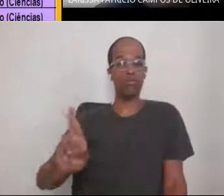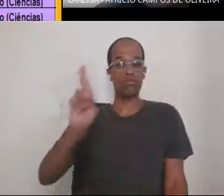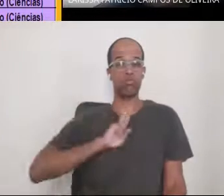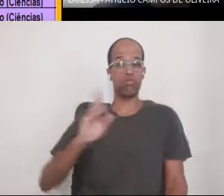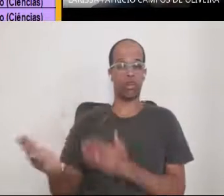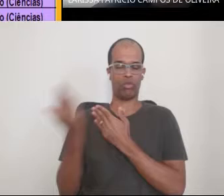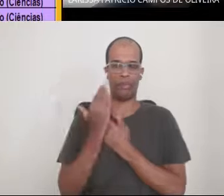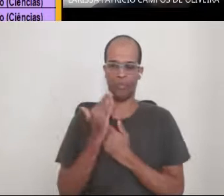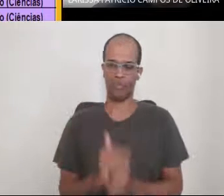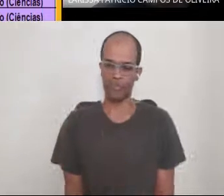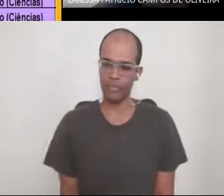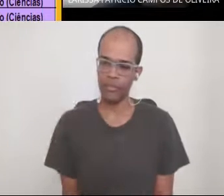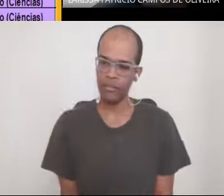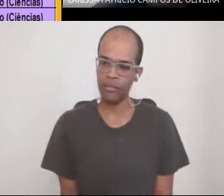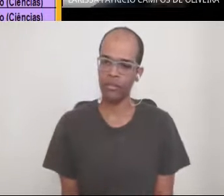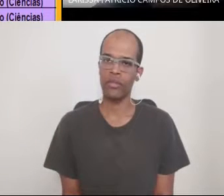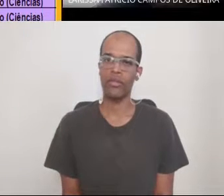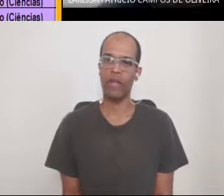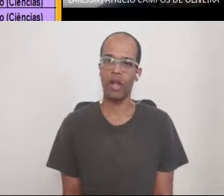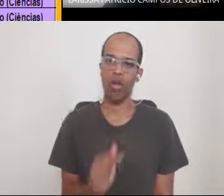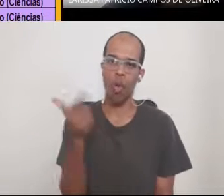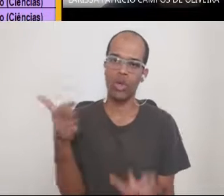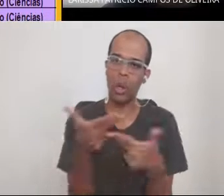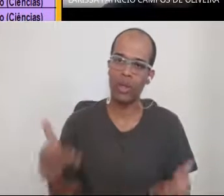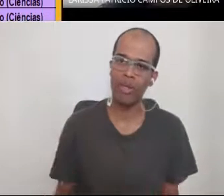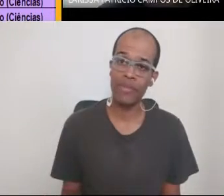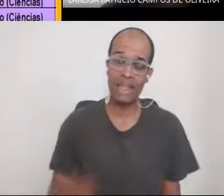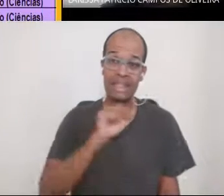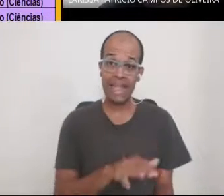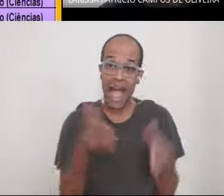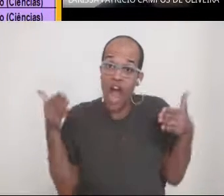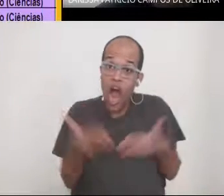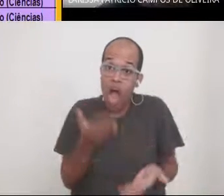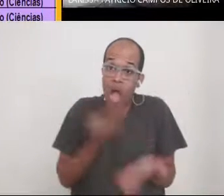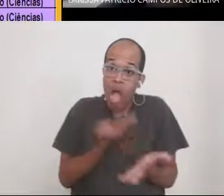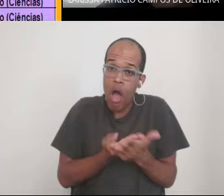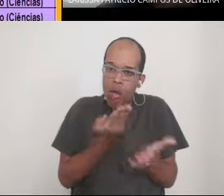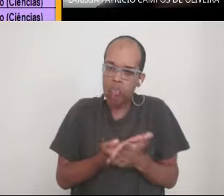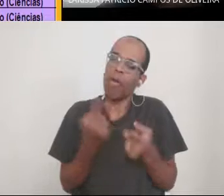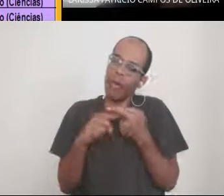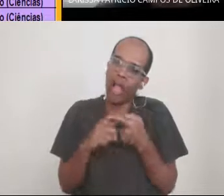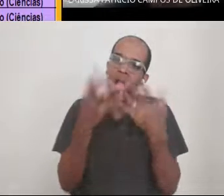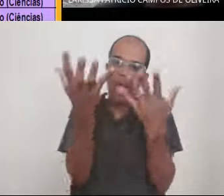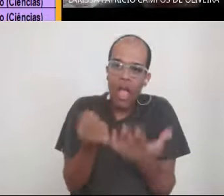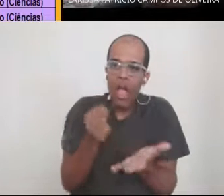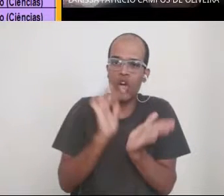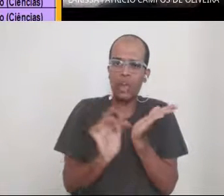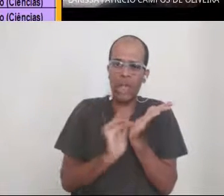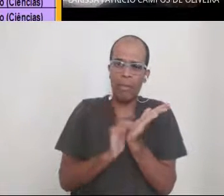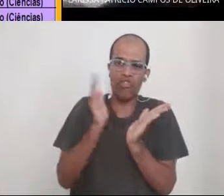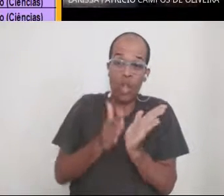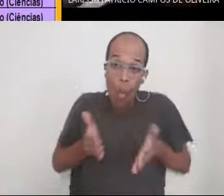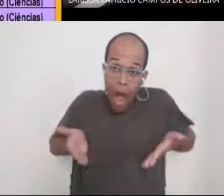ajudar vocês. E outro recadinho, né? Se vocês estão começando a estudar agora, né? Porque receberam o tablet